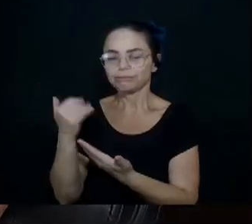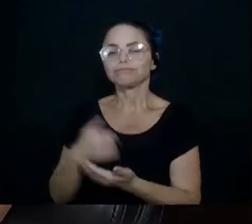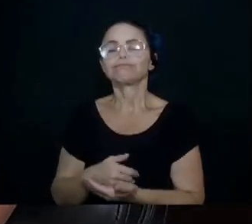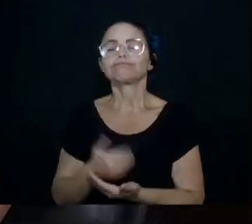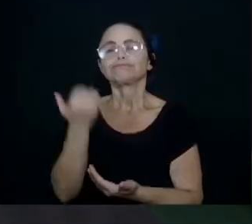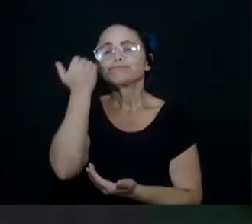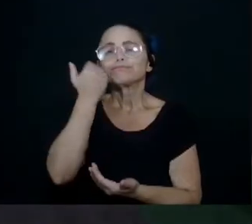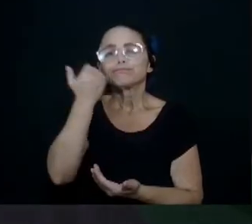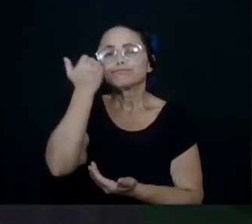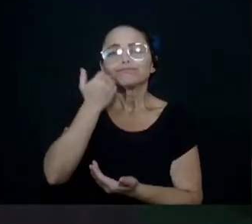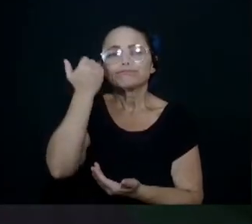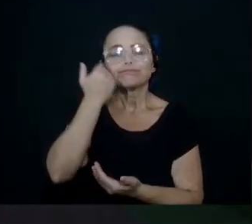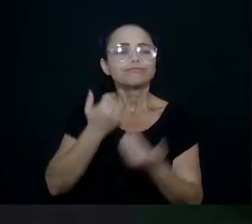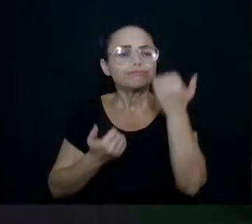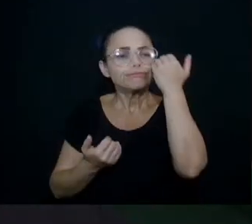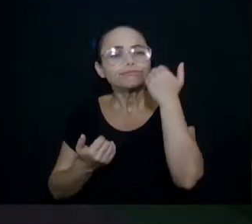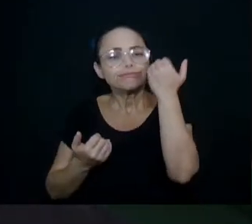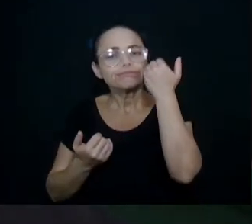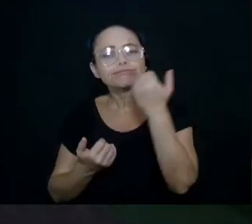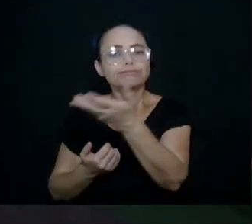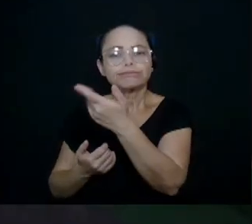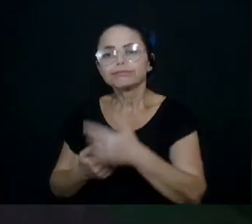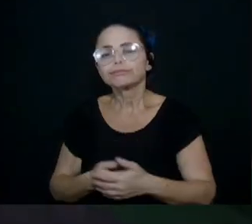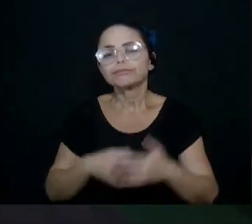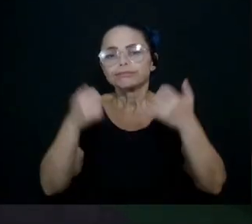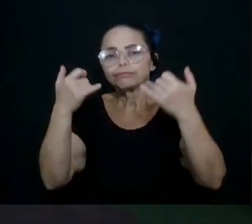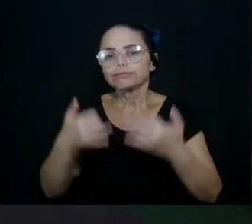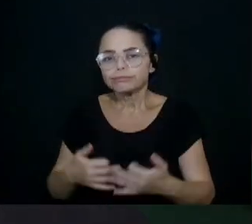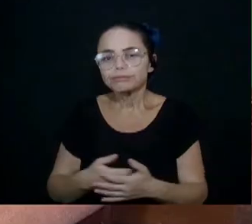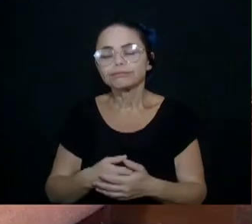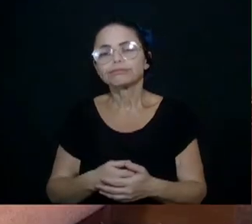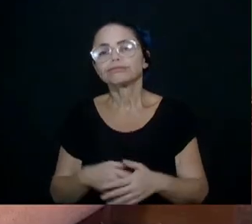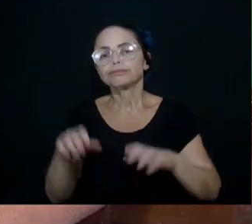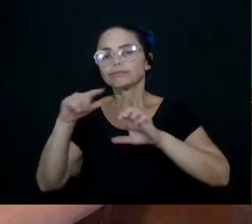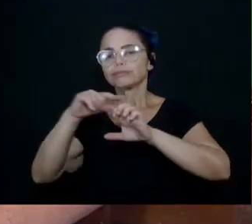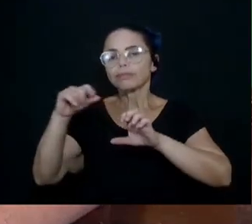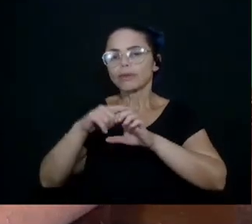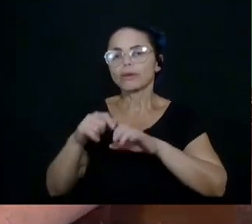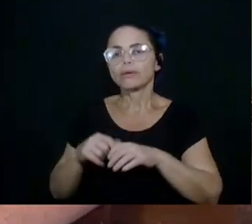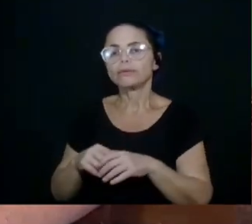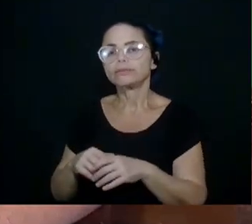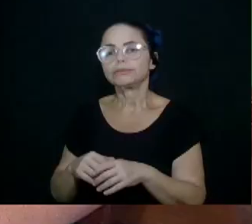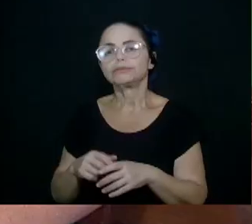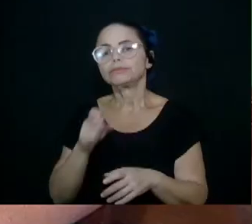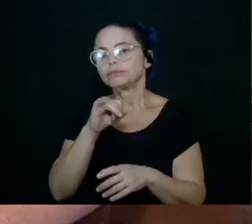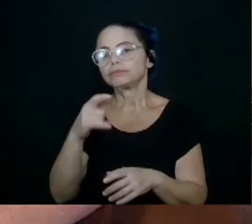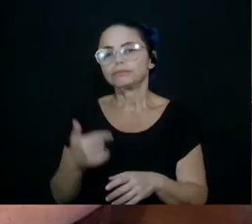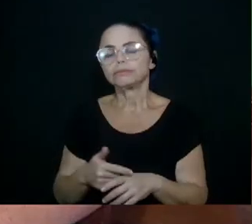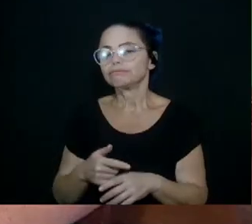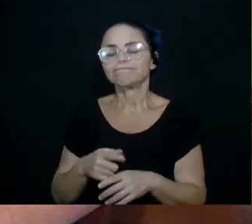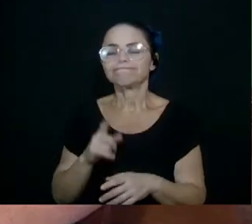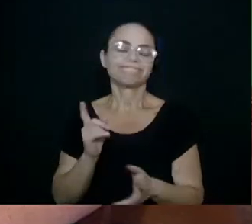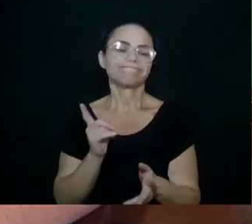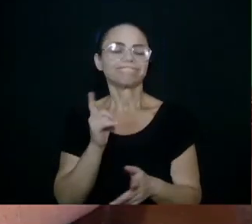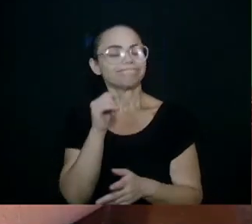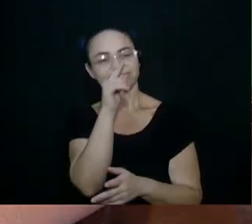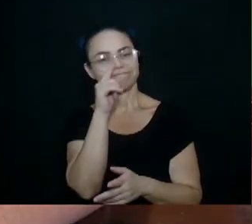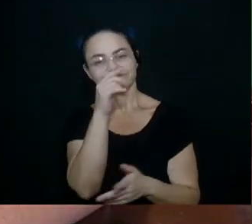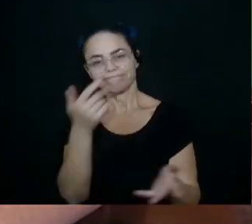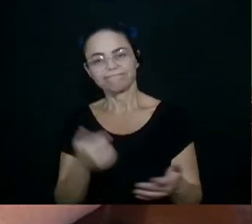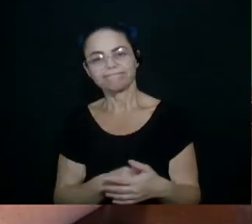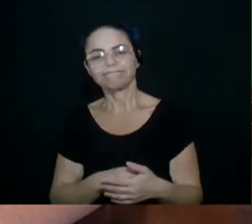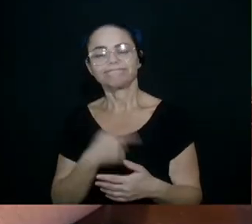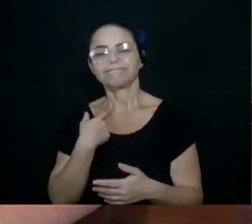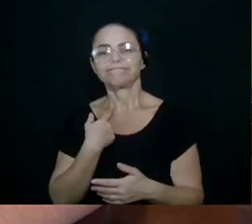Mas eu já ouvi sempre falar sobre empreendedorismo. Se você não arrisca, você não está apto a ser